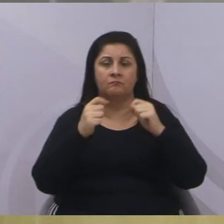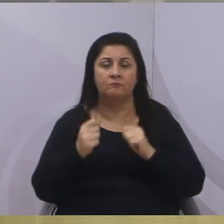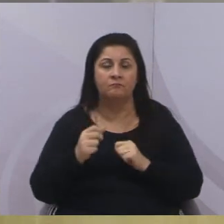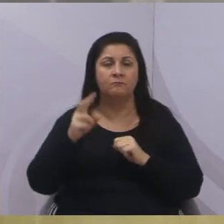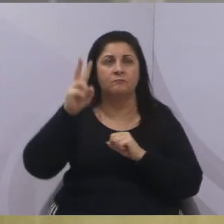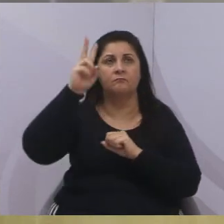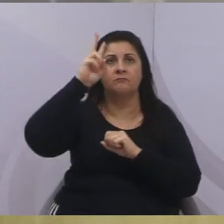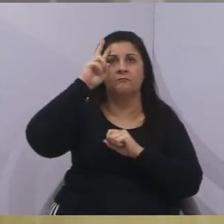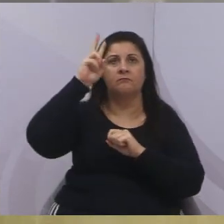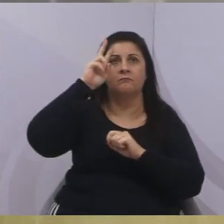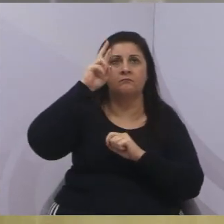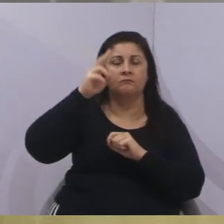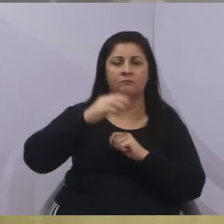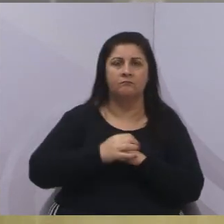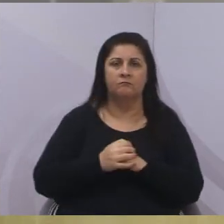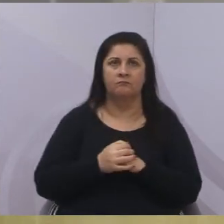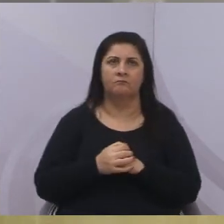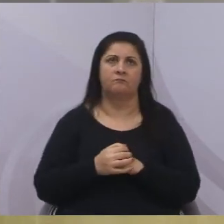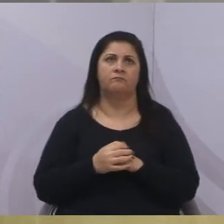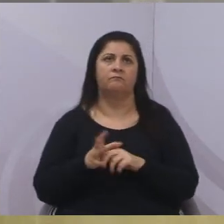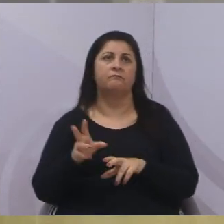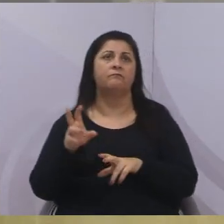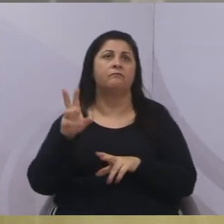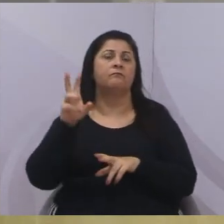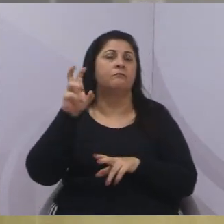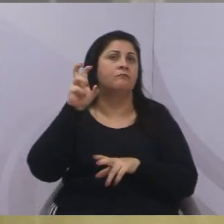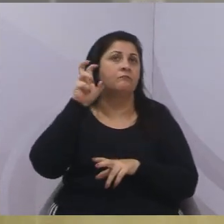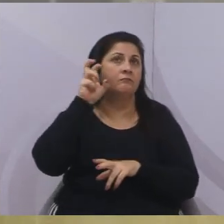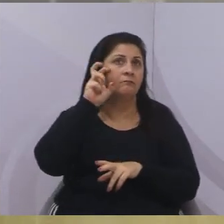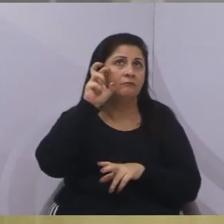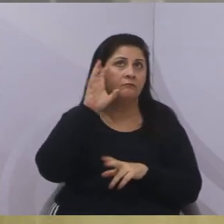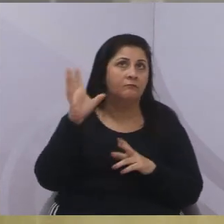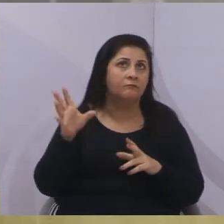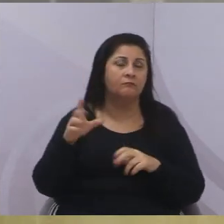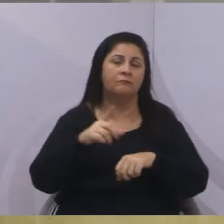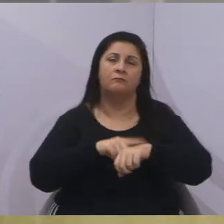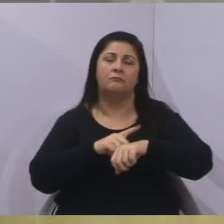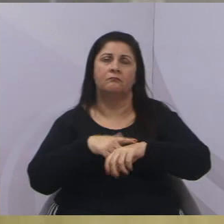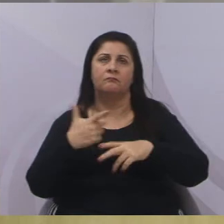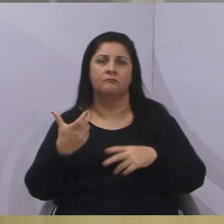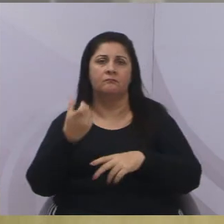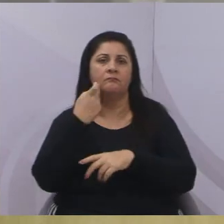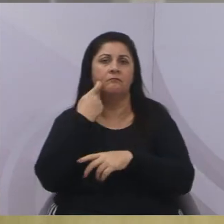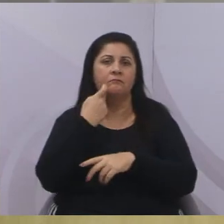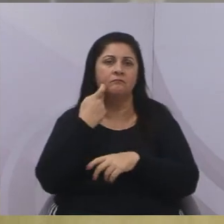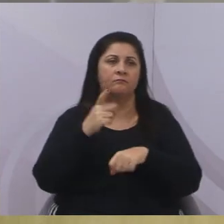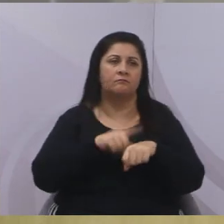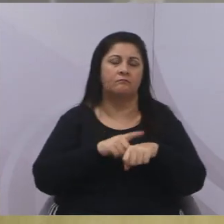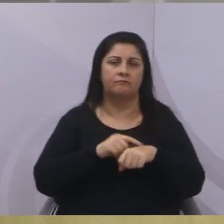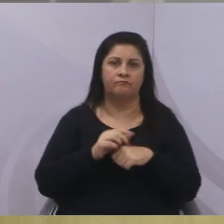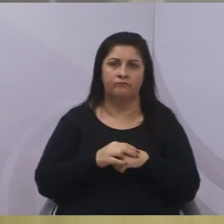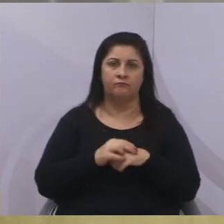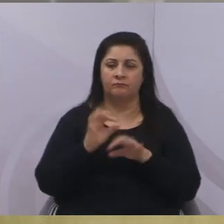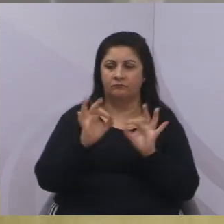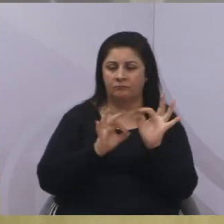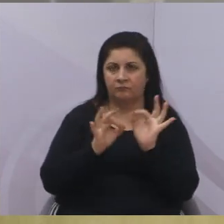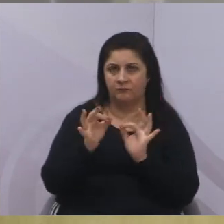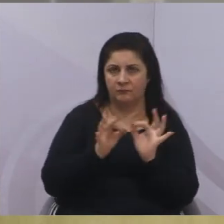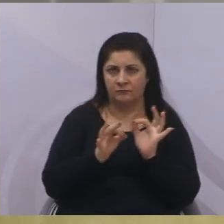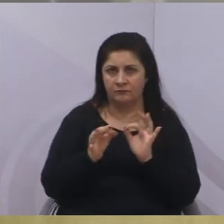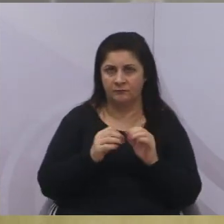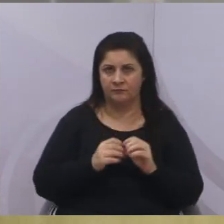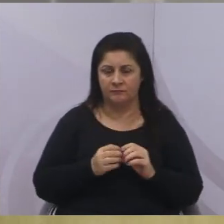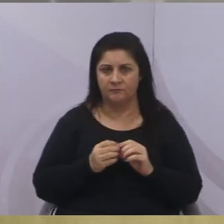às 17, quinta-feira das 7 às 17, sexta-feira das 7 às 17. A gente monta